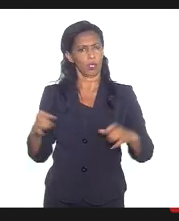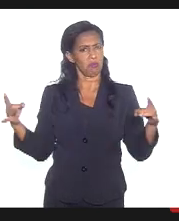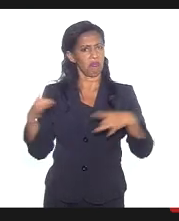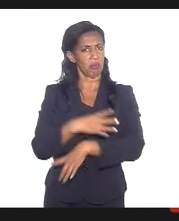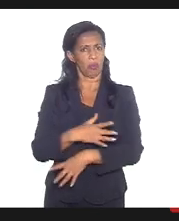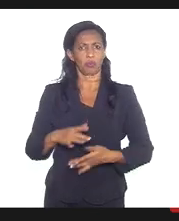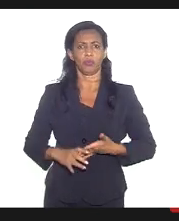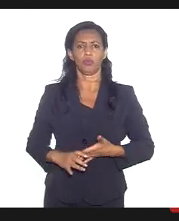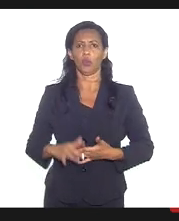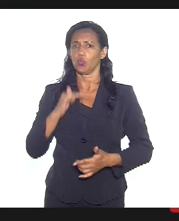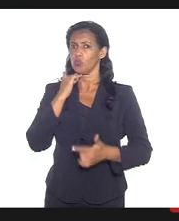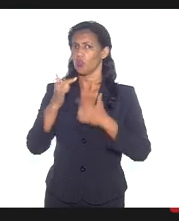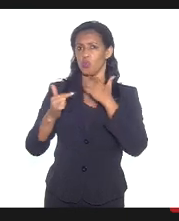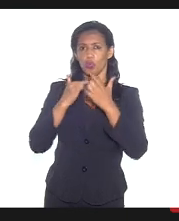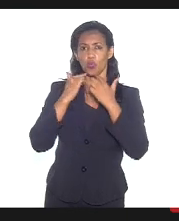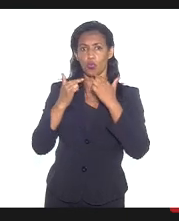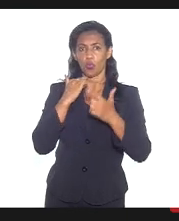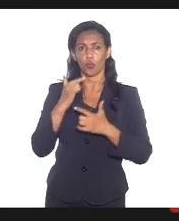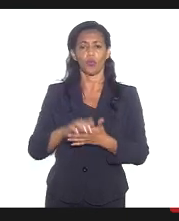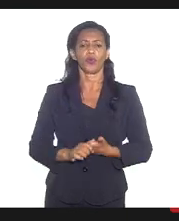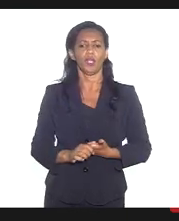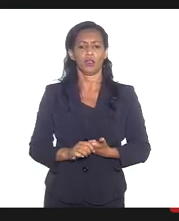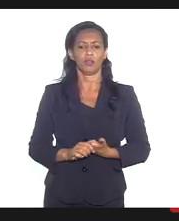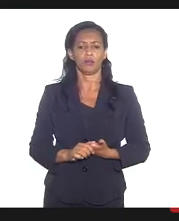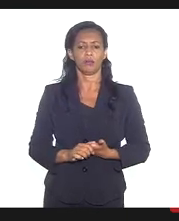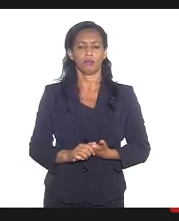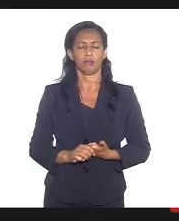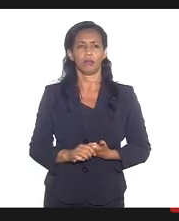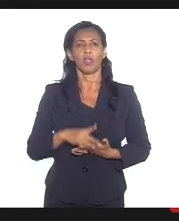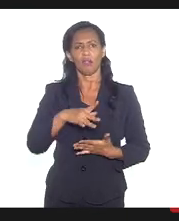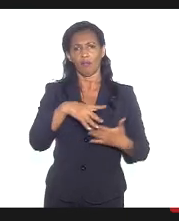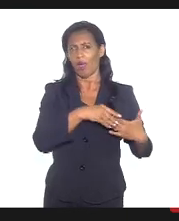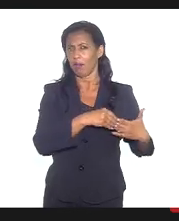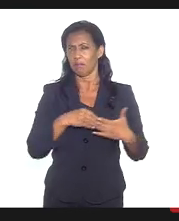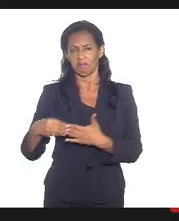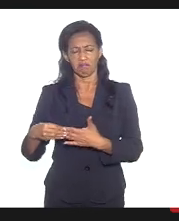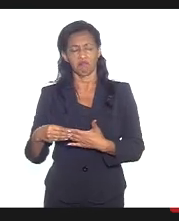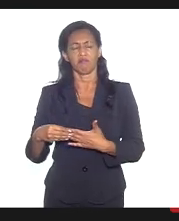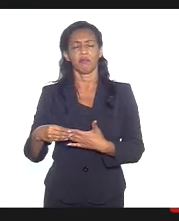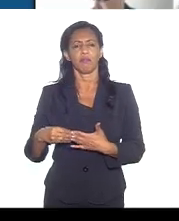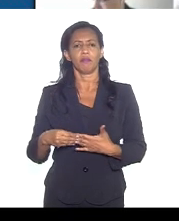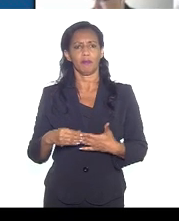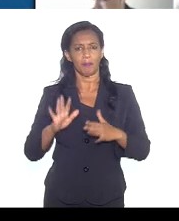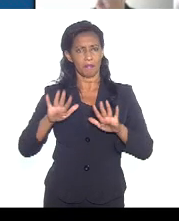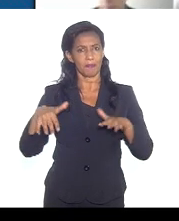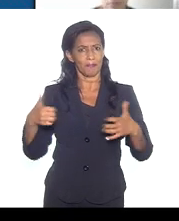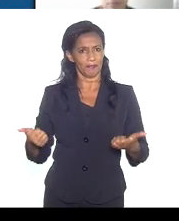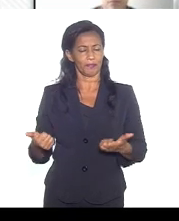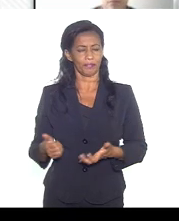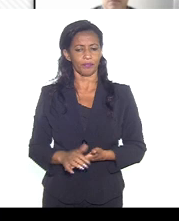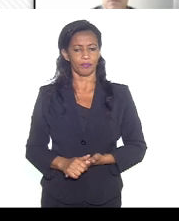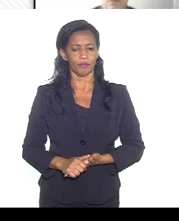tá? E eu não tenho dúvida aí que o pessoal da 15 vai conduzir de maneira brilhante também.